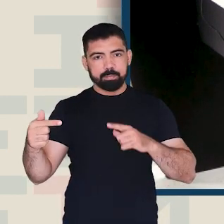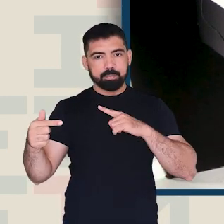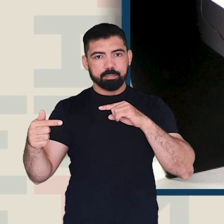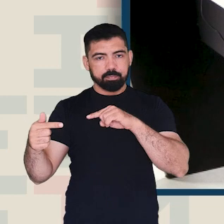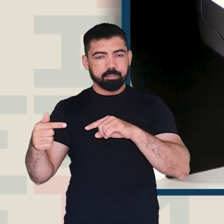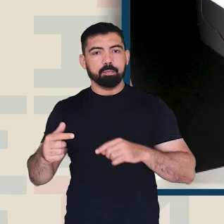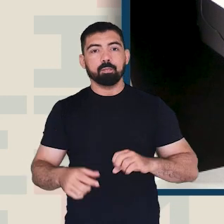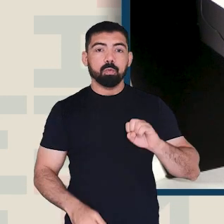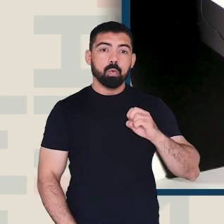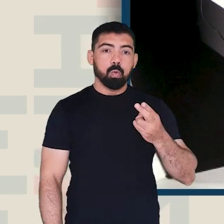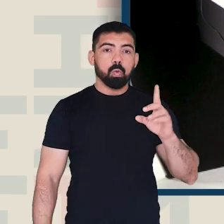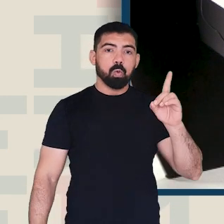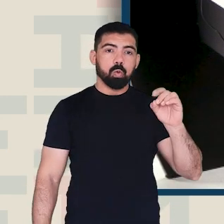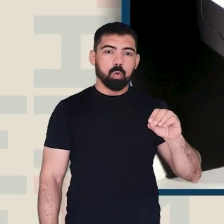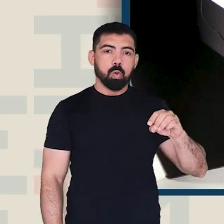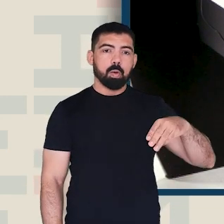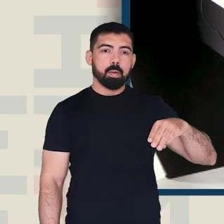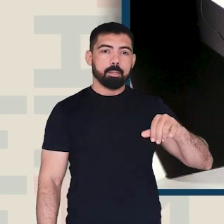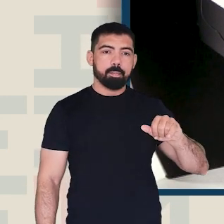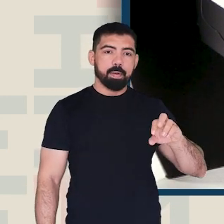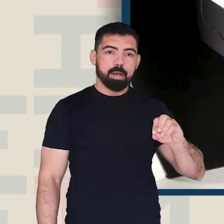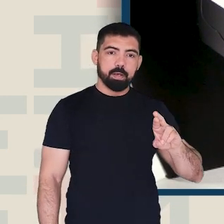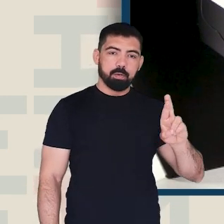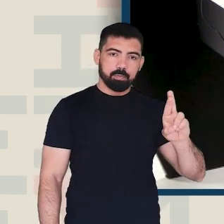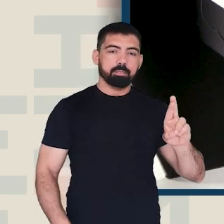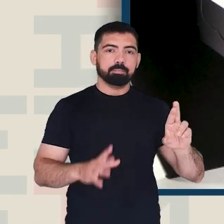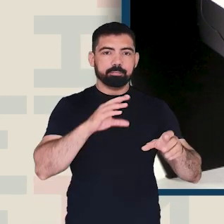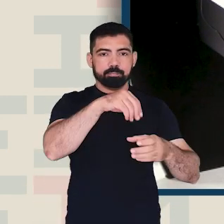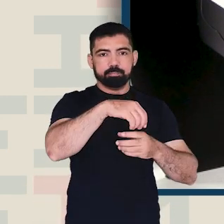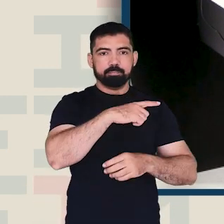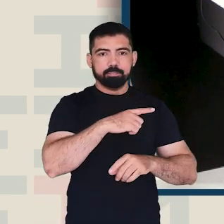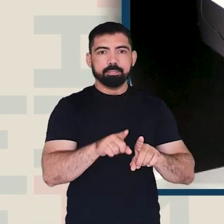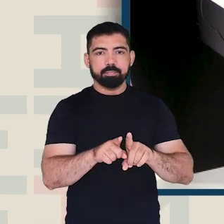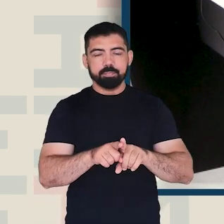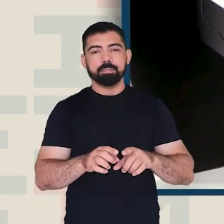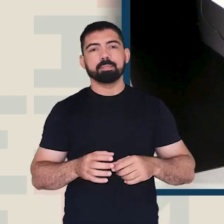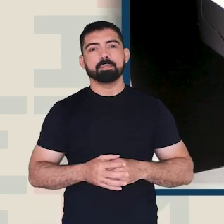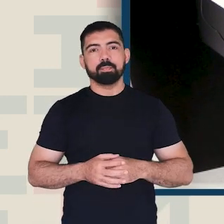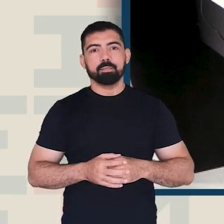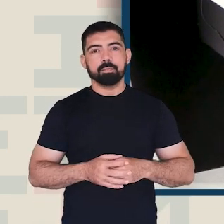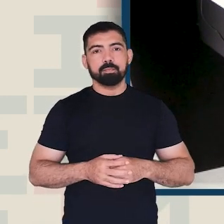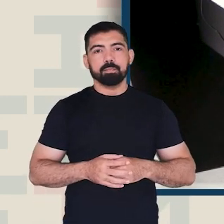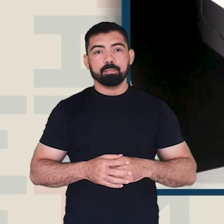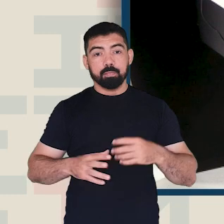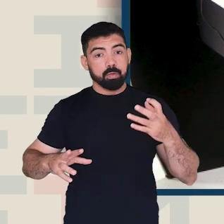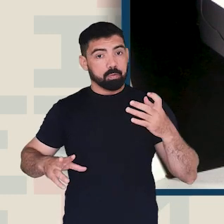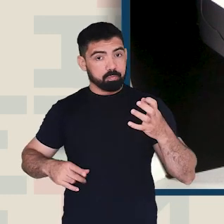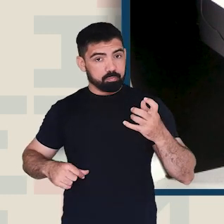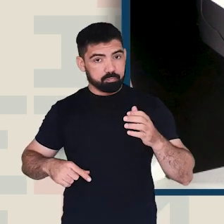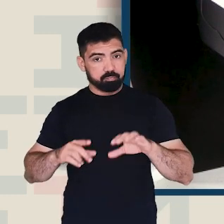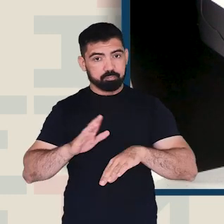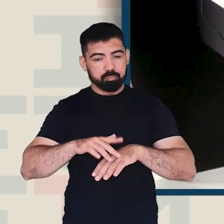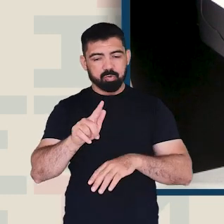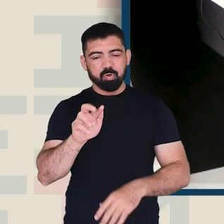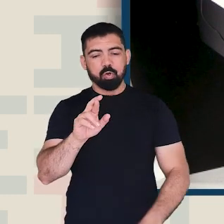menor, ou um Dó maior, que não precisa falar maior, mas que também tem a sétima maior. Ou seja, esse groove